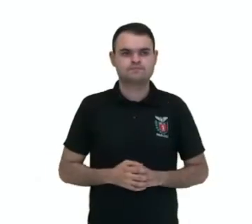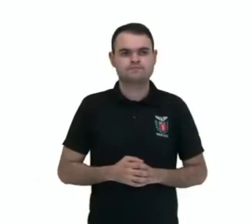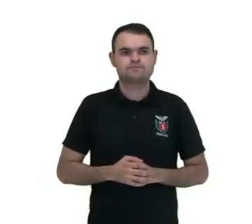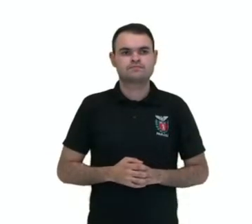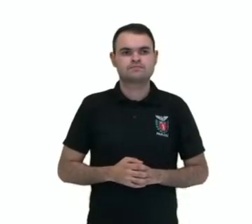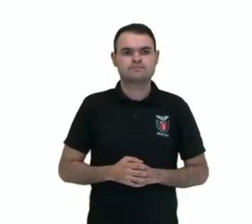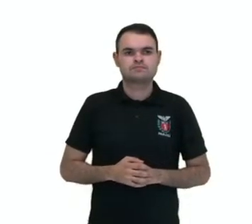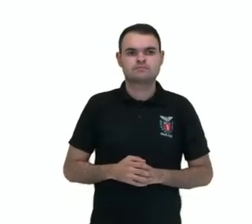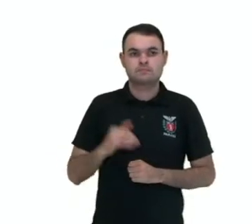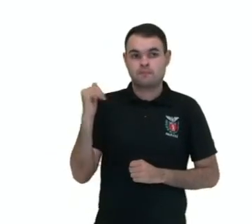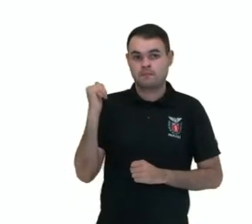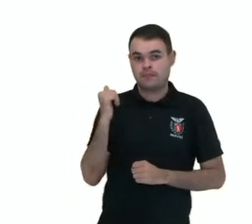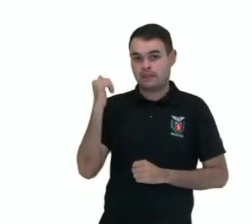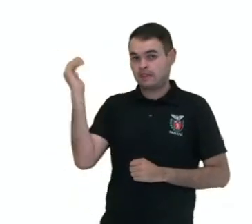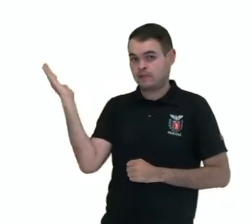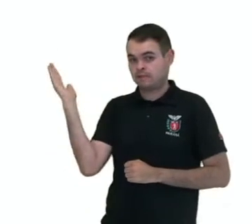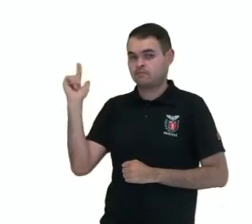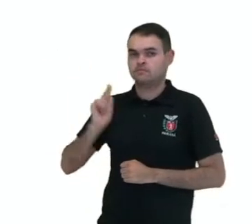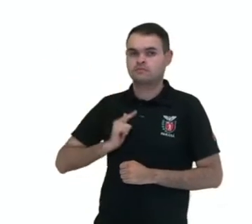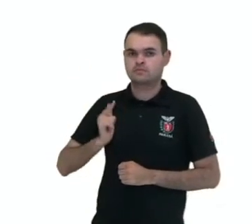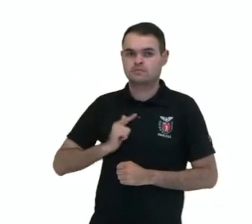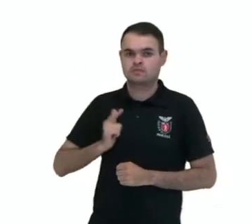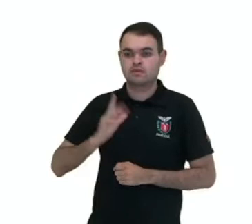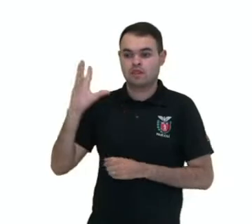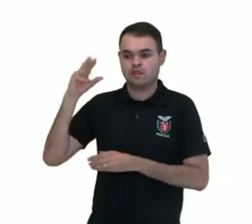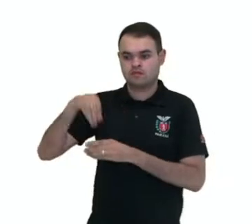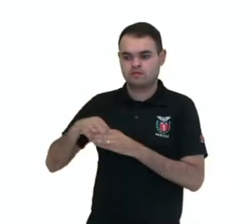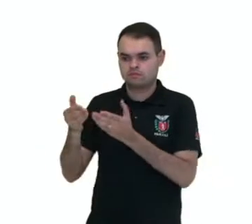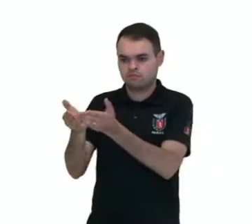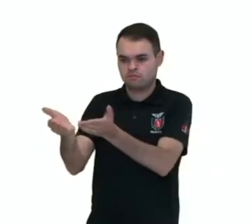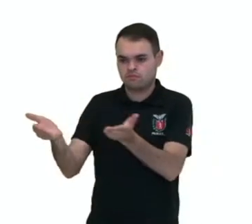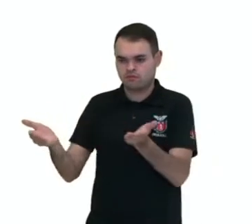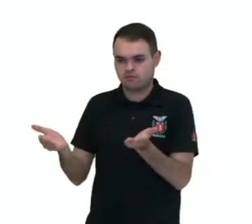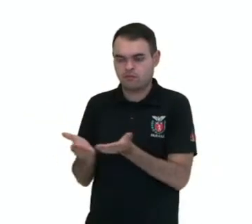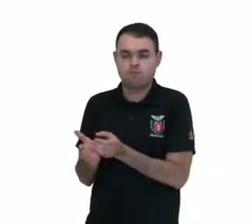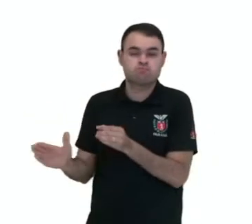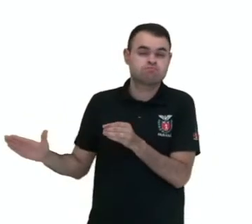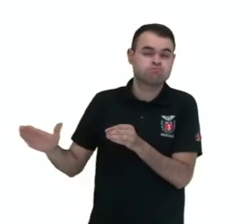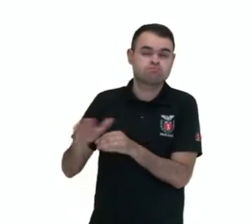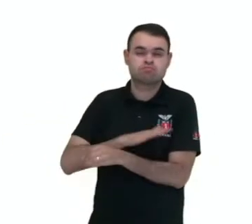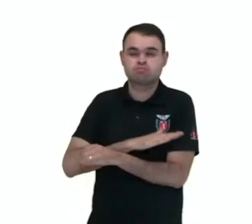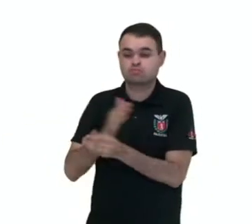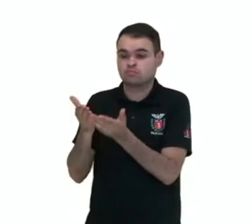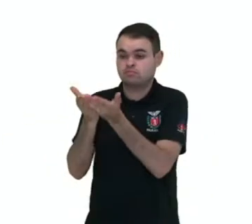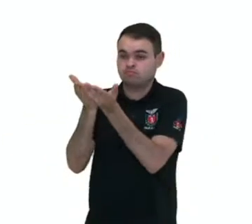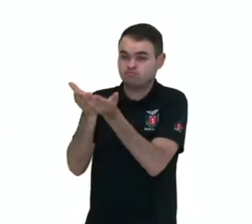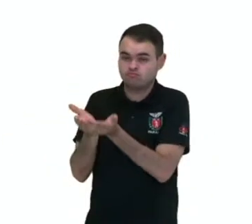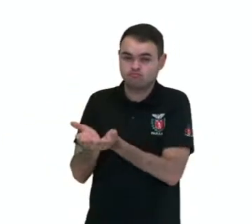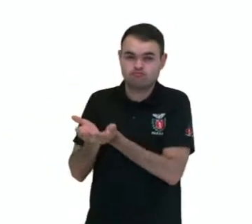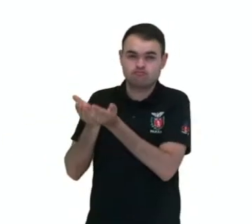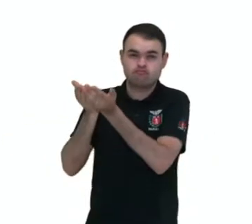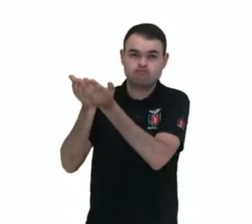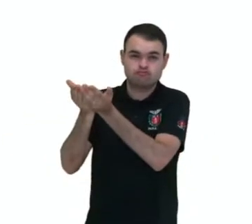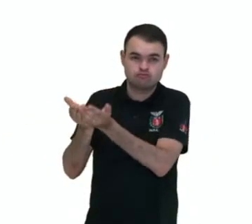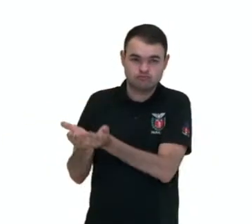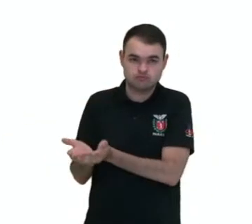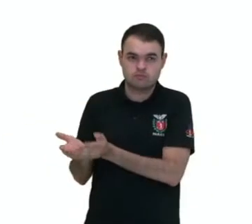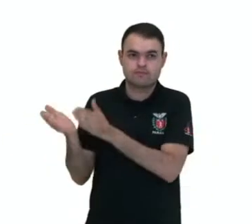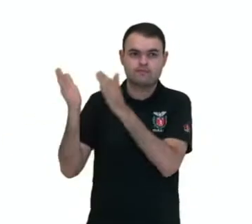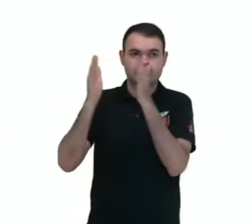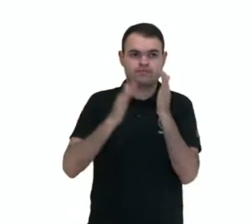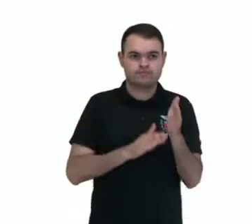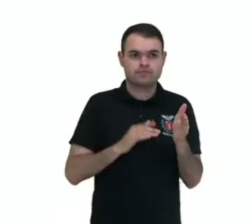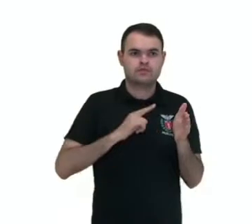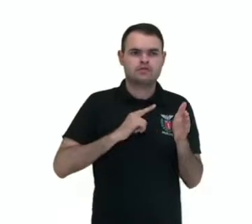que aparecem as pessoas dentro de um barco ali em alto mar, Numa outra fotografia as pessoas